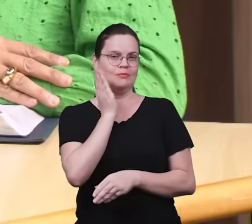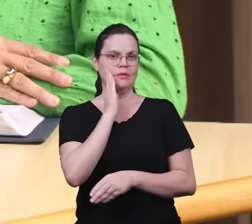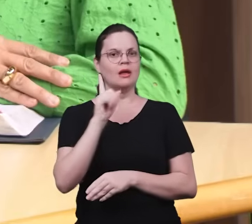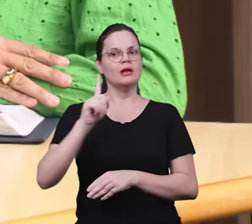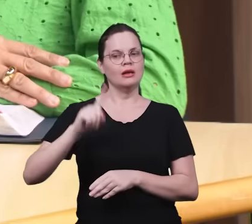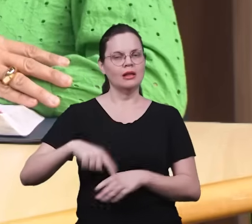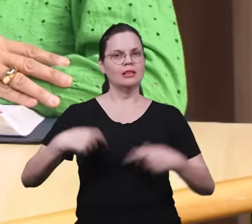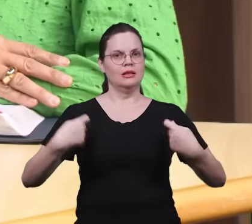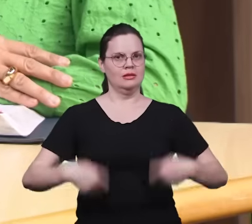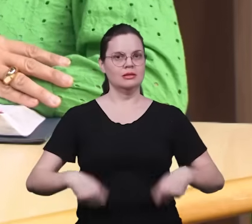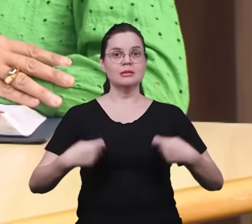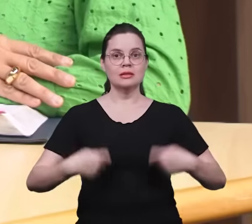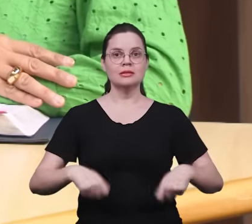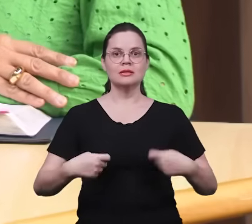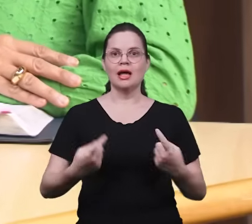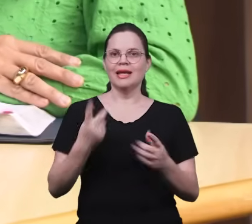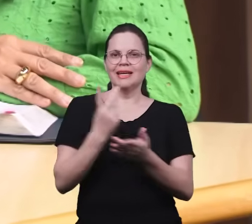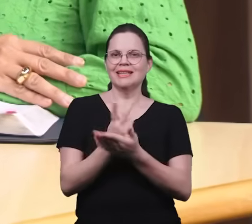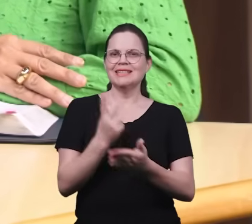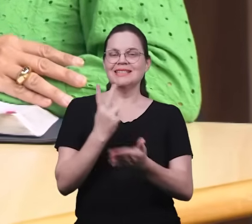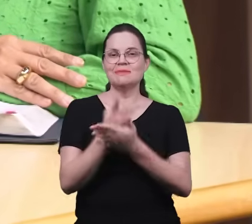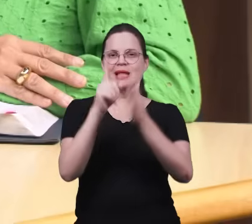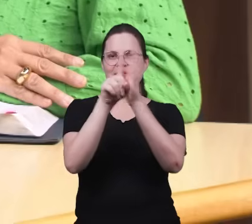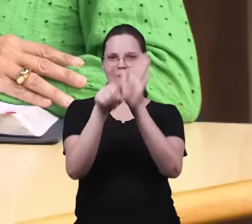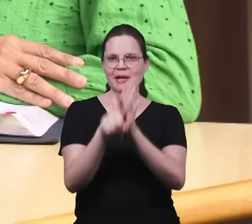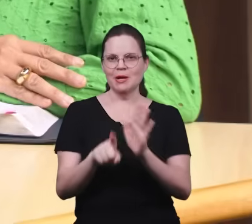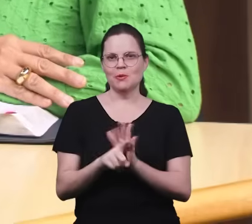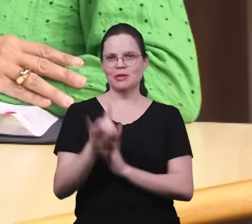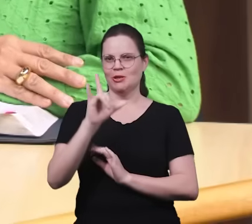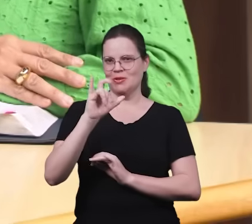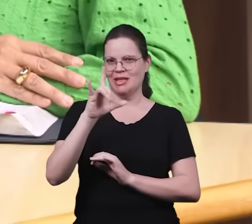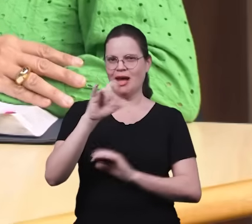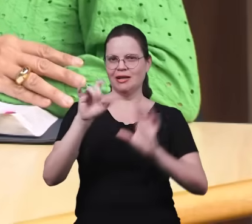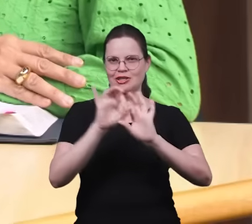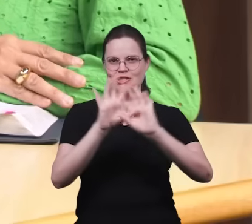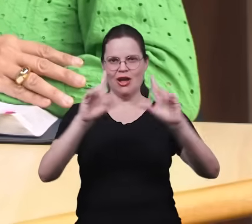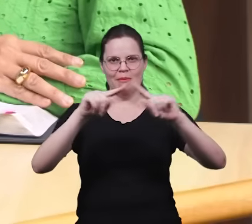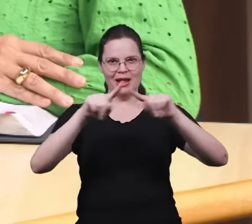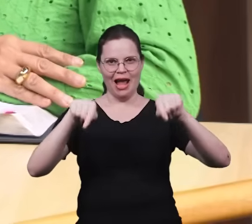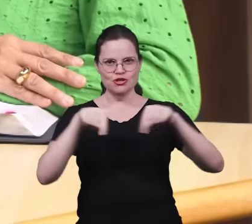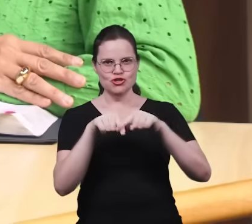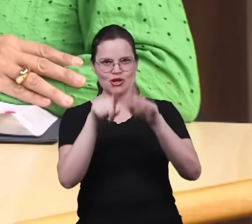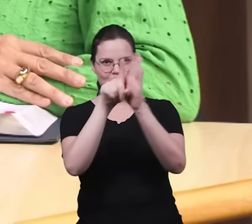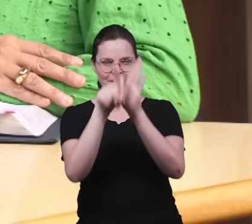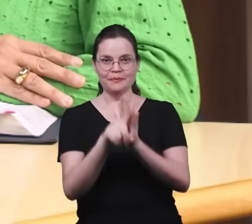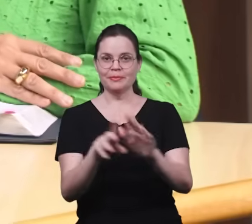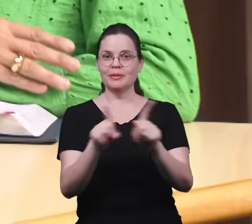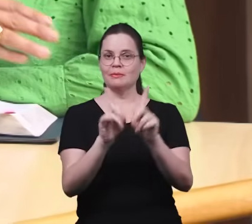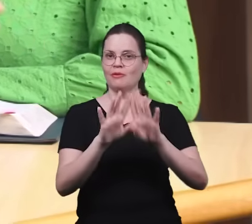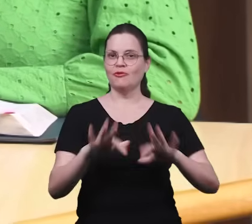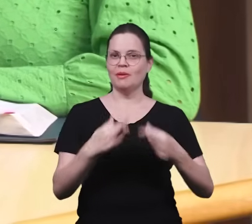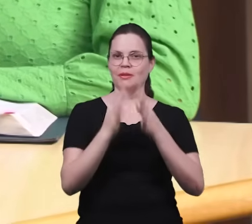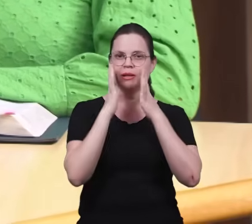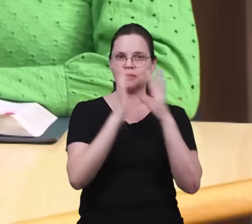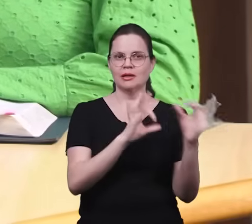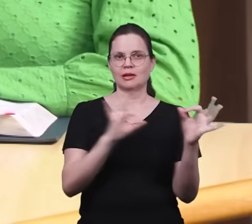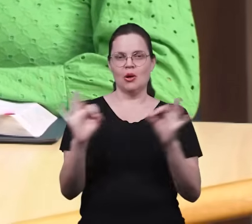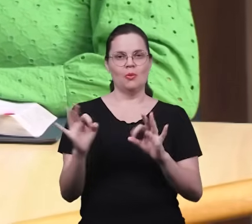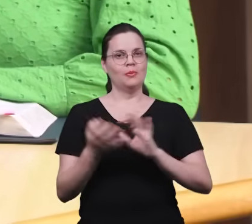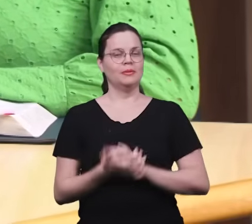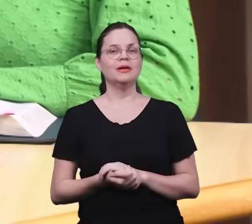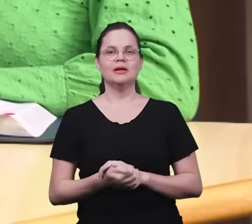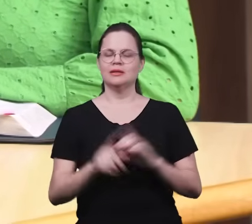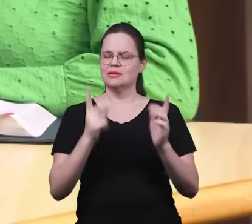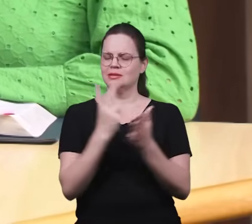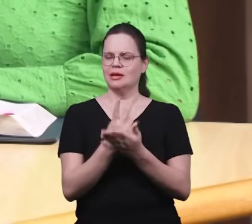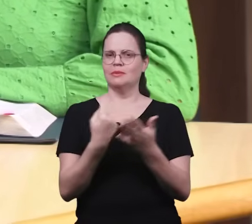muito registrada nas caixinhas de perguntas pelo nosso Instagram, pelas famílias que nos acompanham. Você que já nos